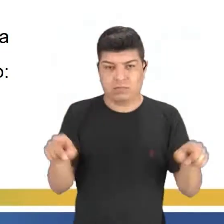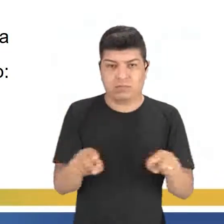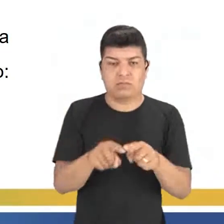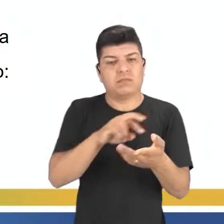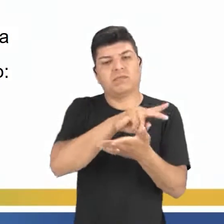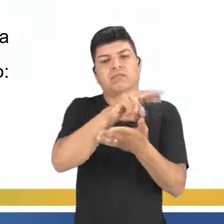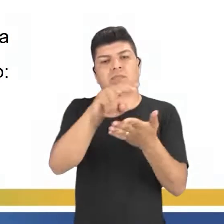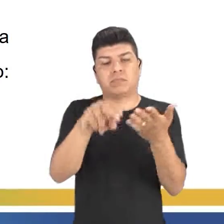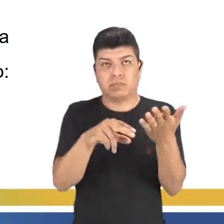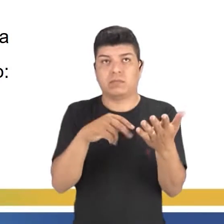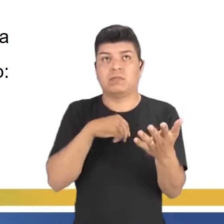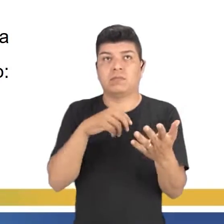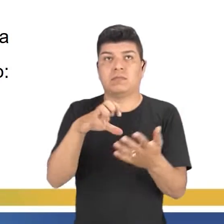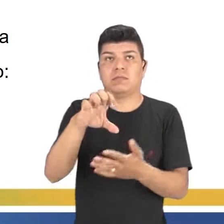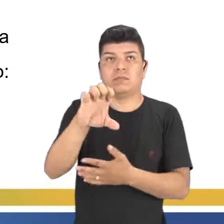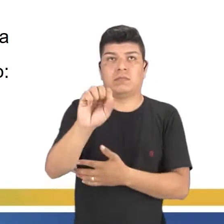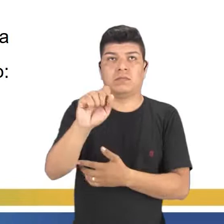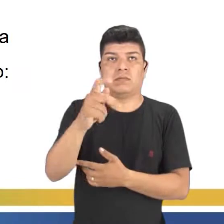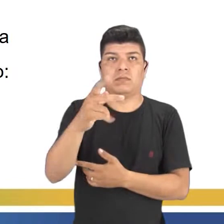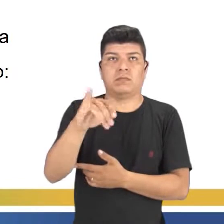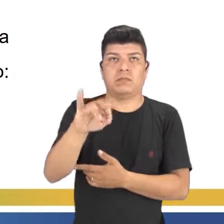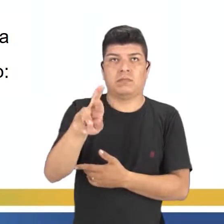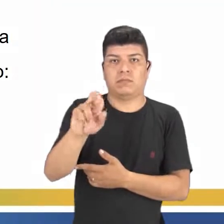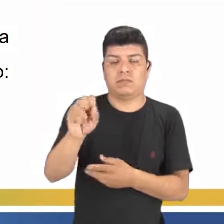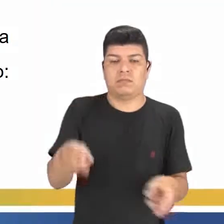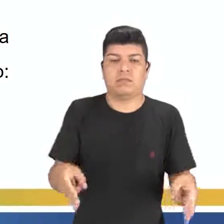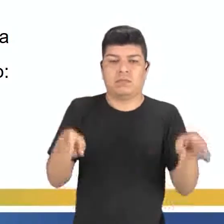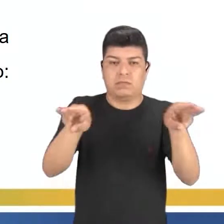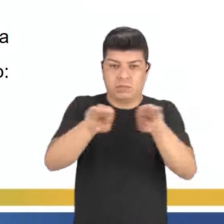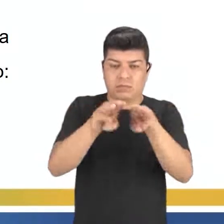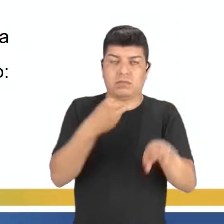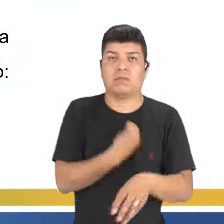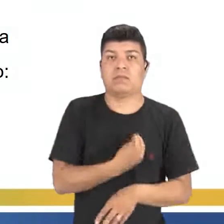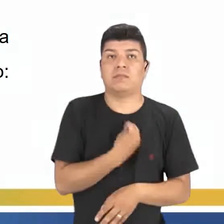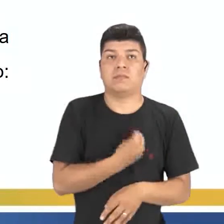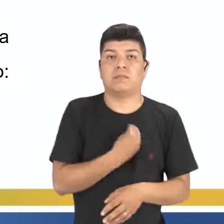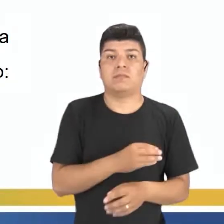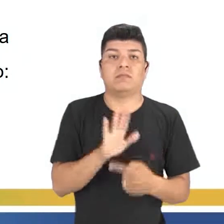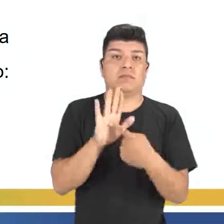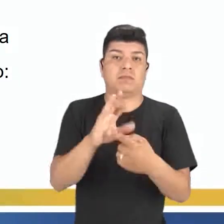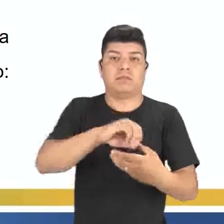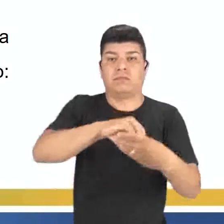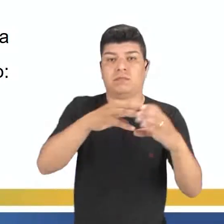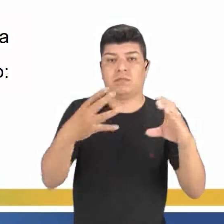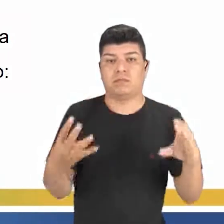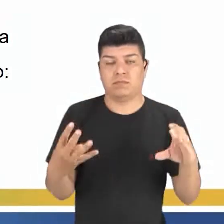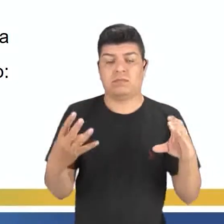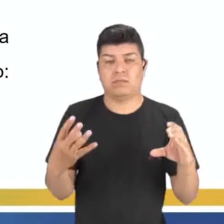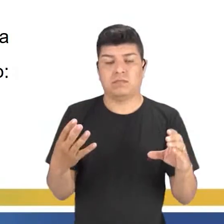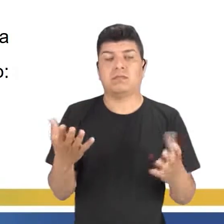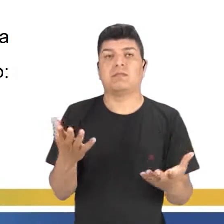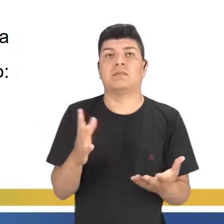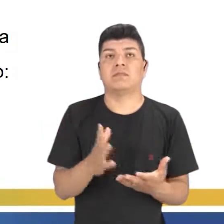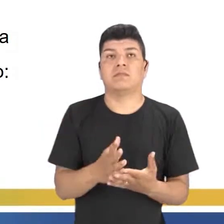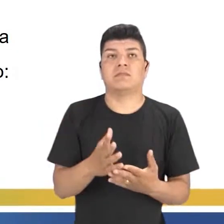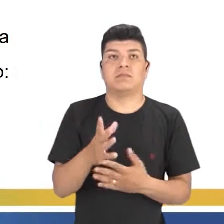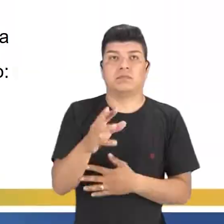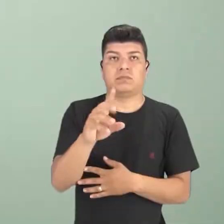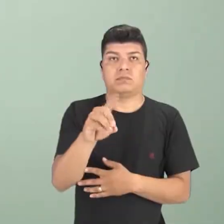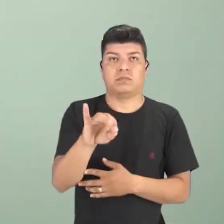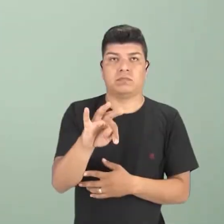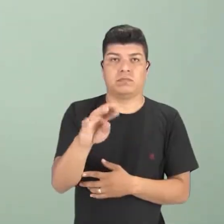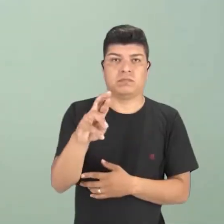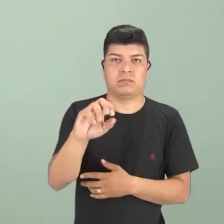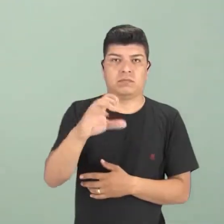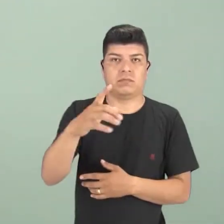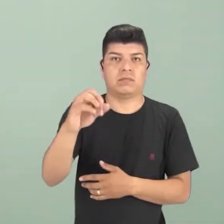de espira circular, o campo magnético associado a ela apresenta as seguintes características no centro. Direção